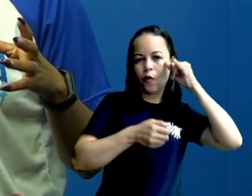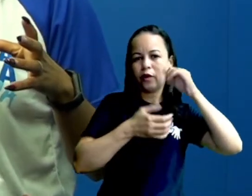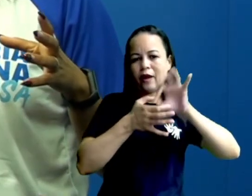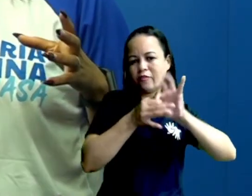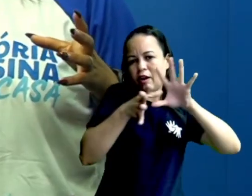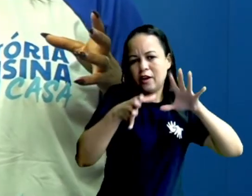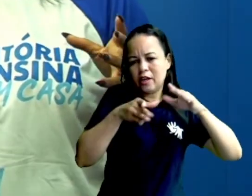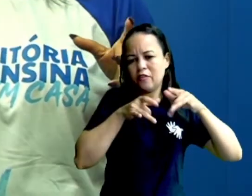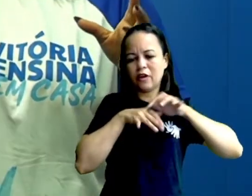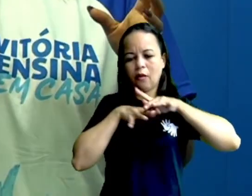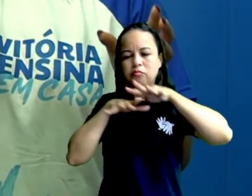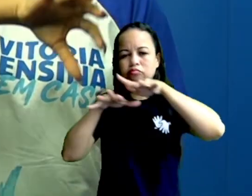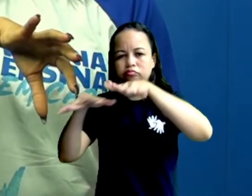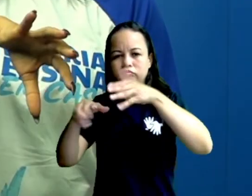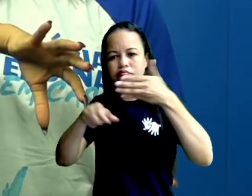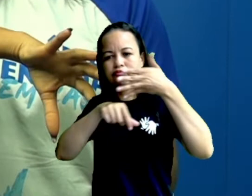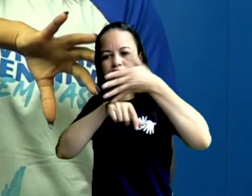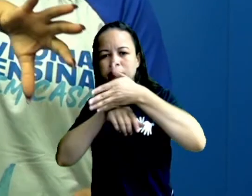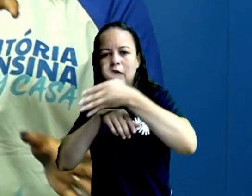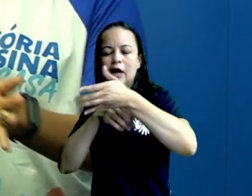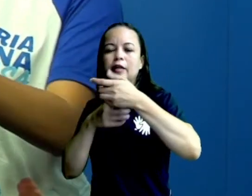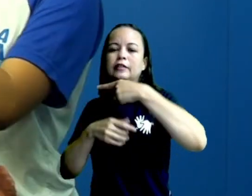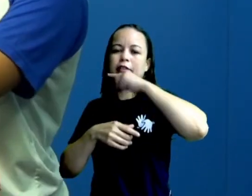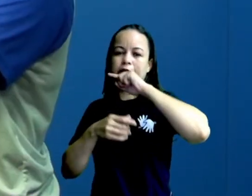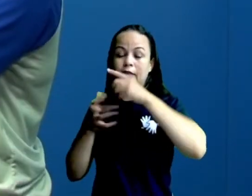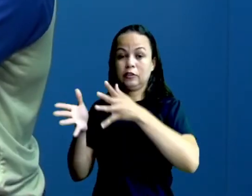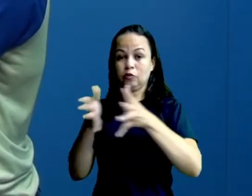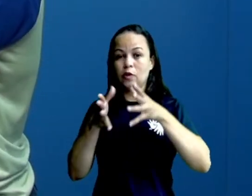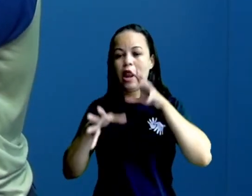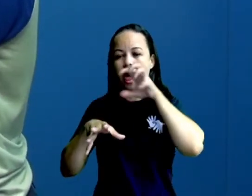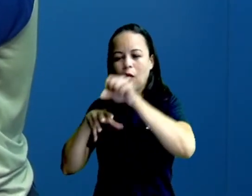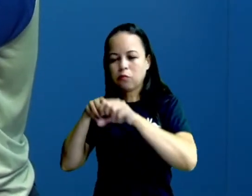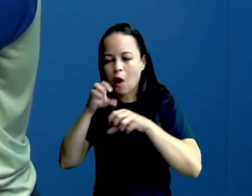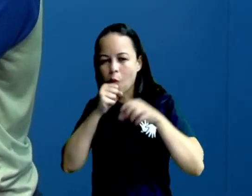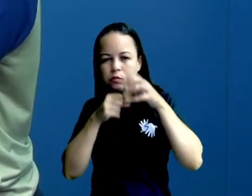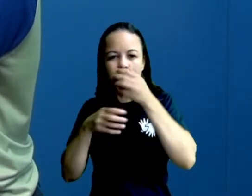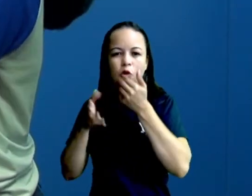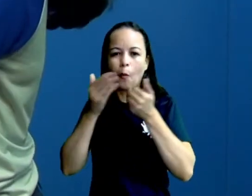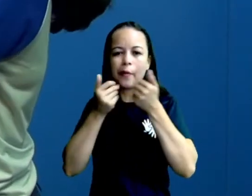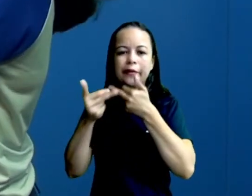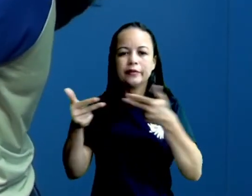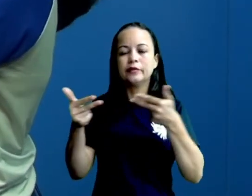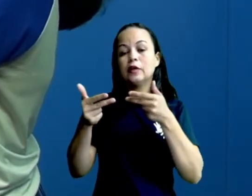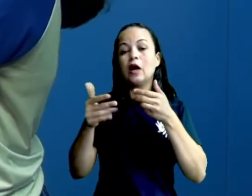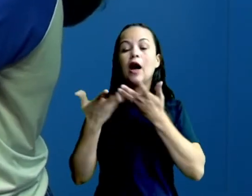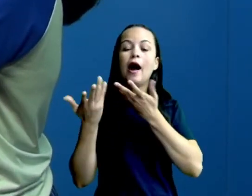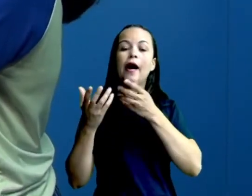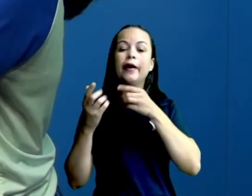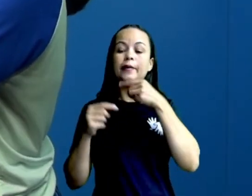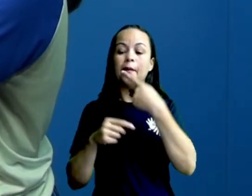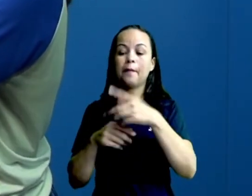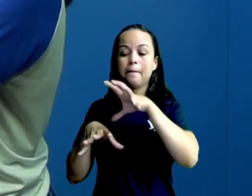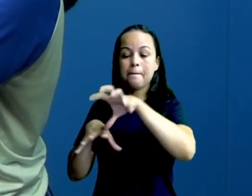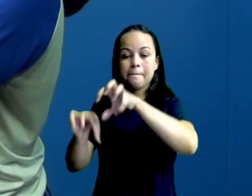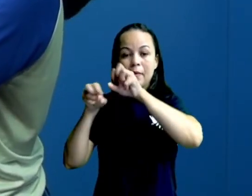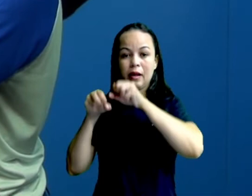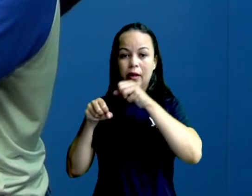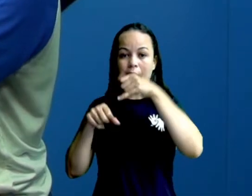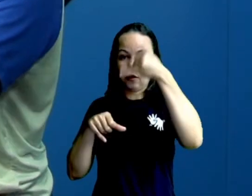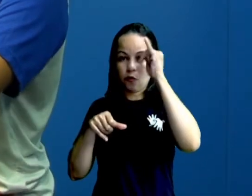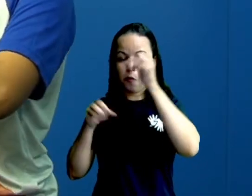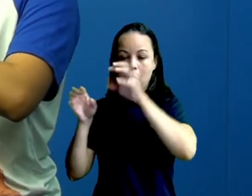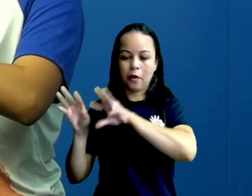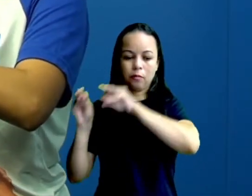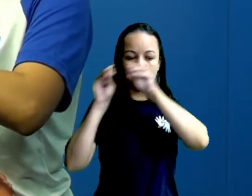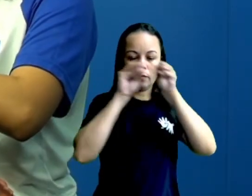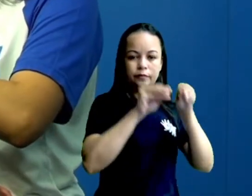para não estragar as plantações, esses animais foram levados para o interior do Brasil, onde futuramente iriam ser instaladas,